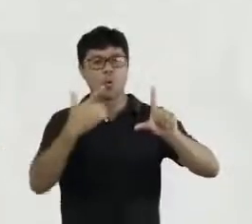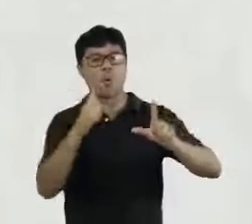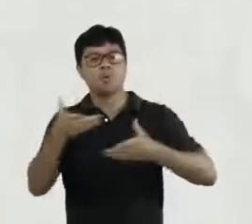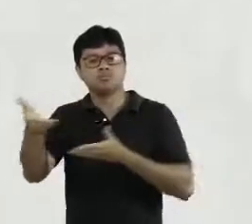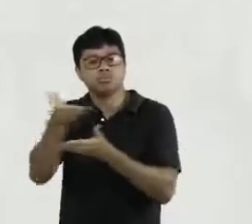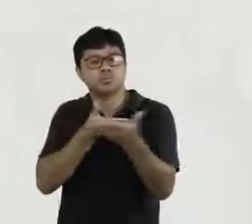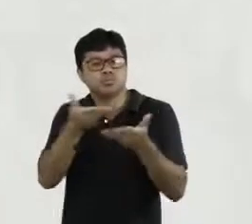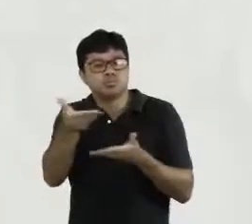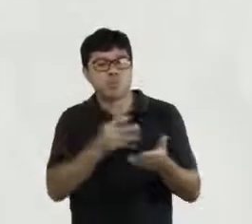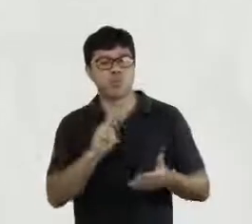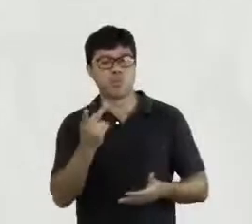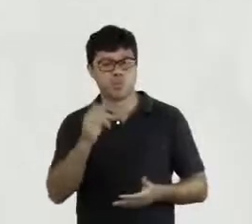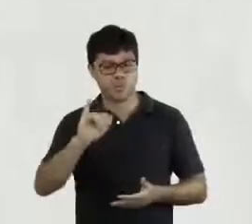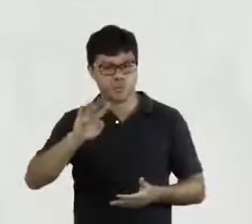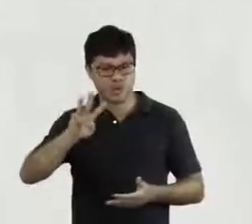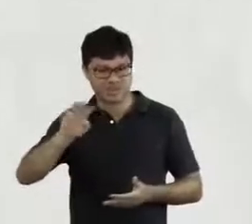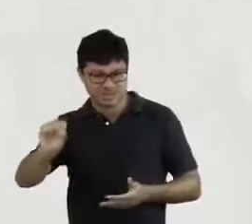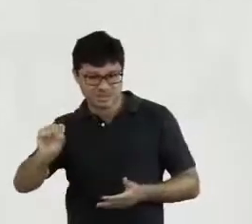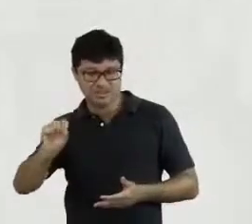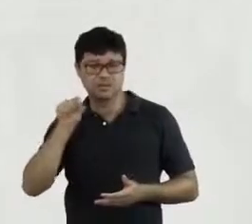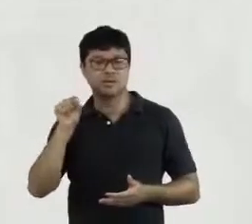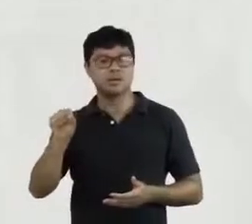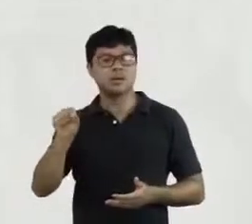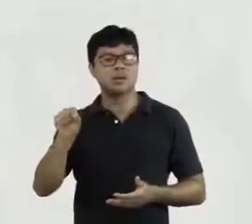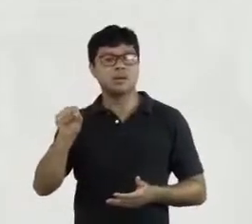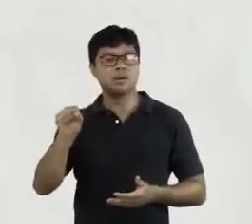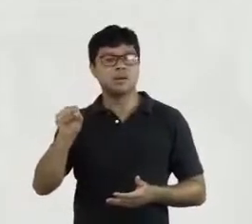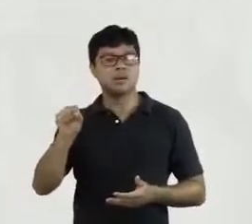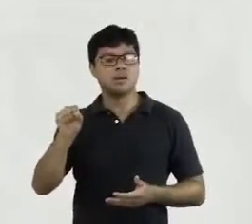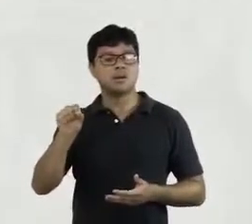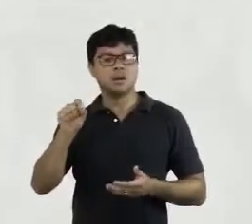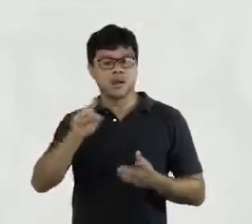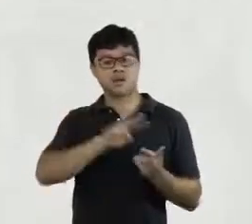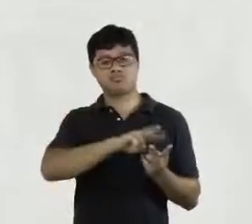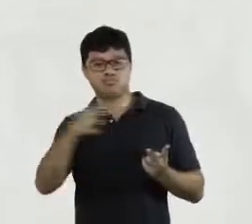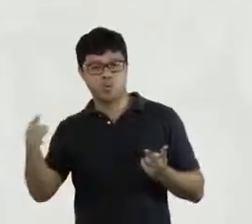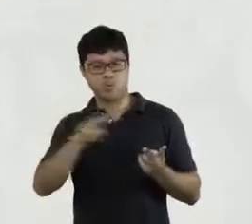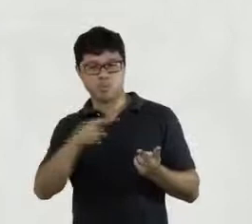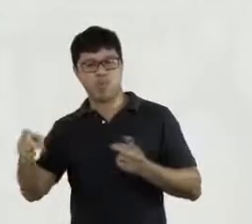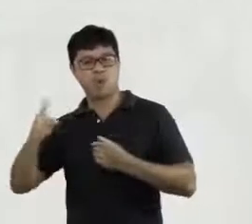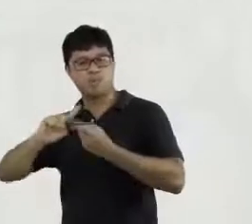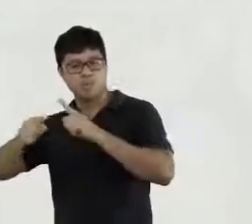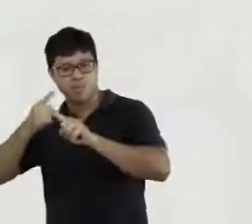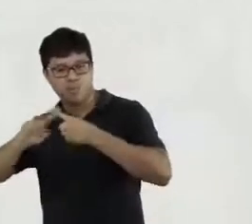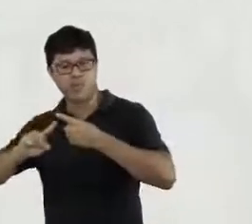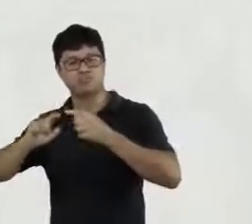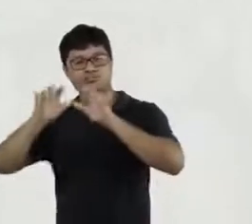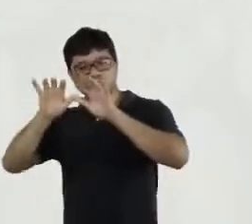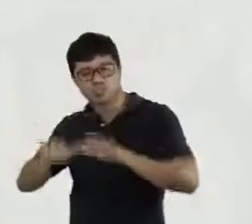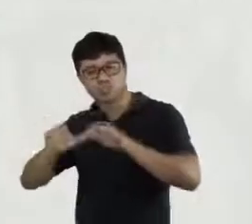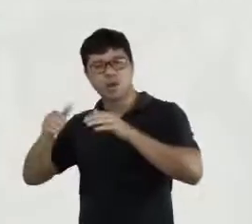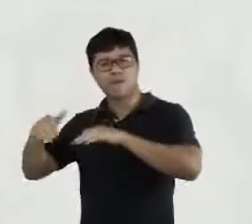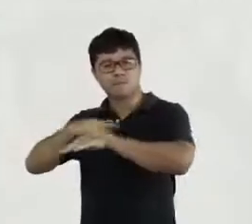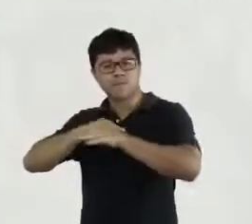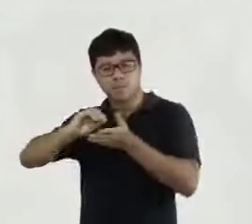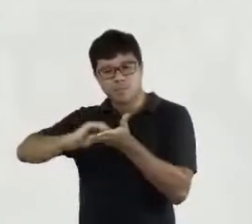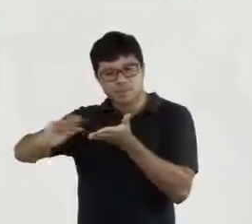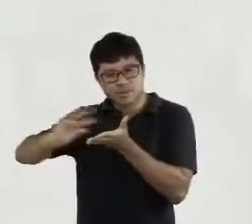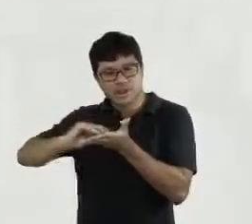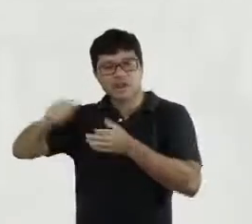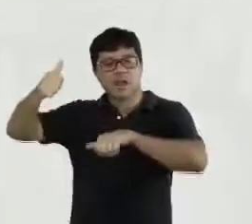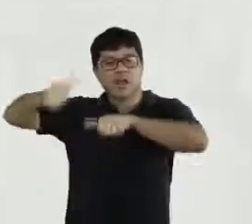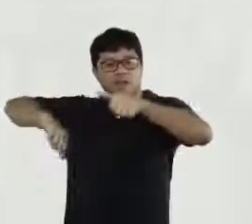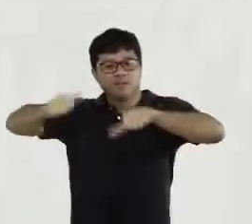de Wix, tecnologia Wix, de conversação, de troca, de mensagem, de